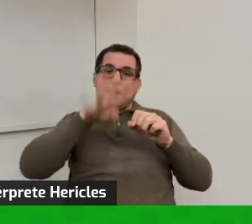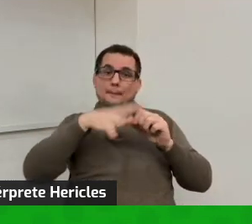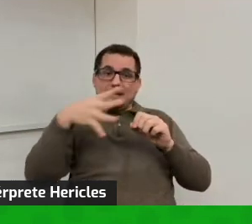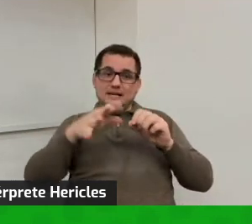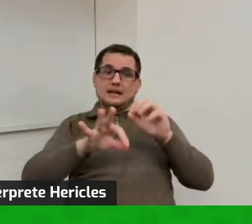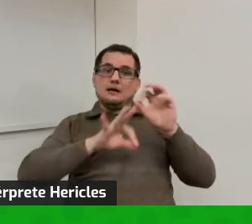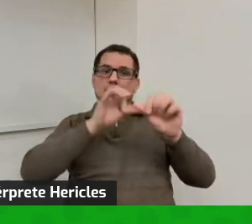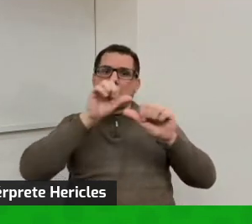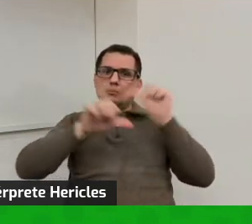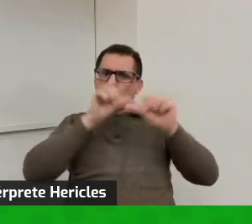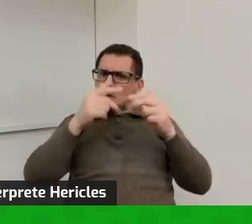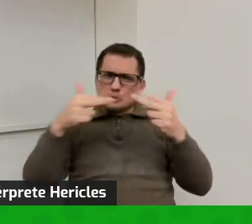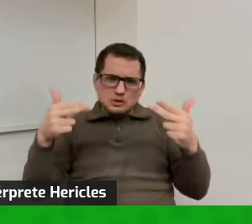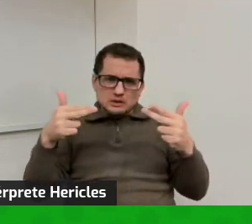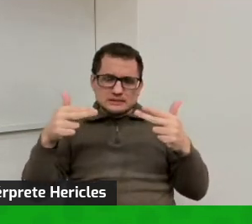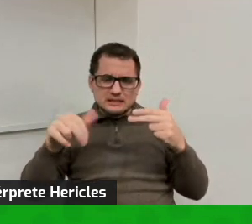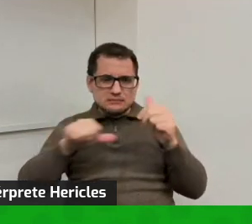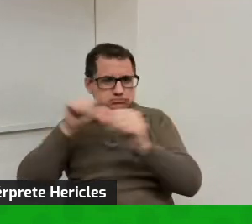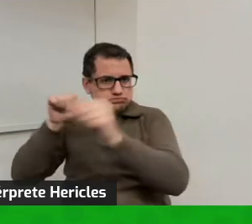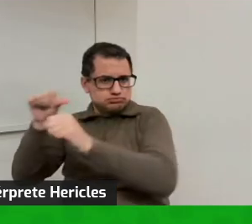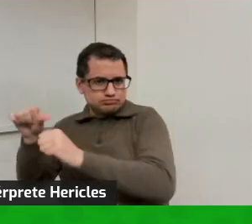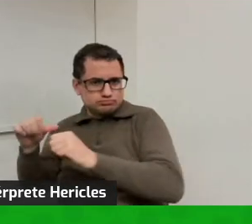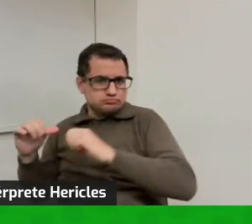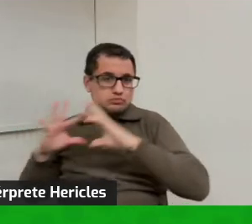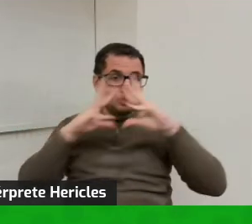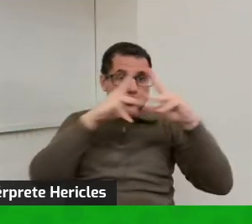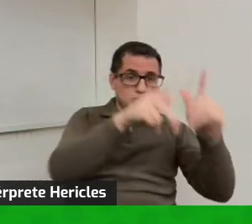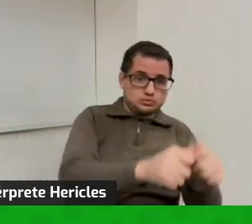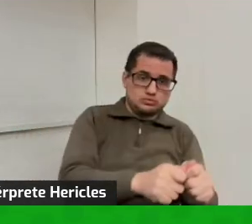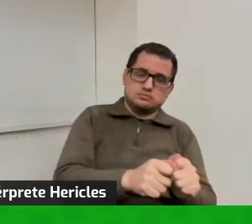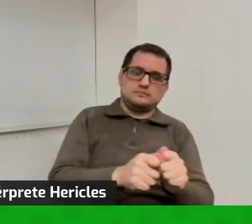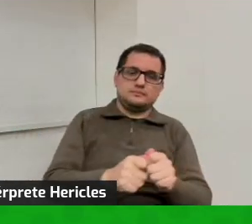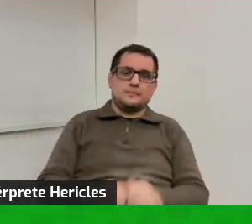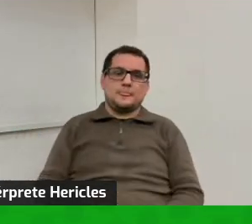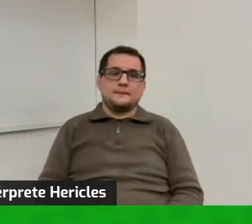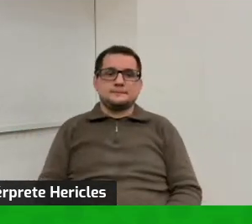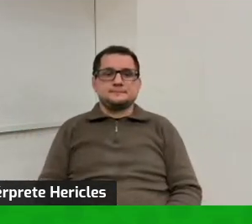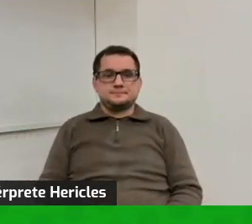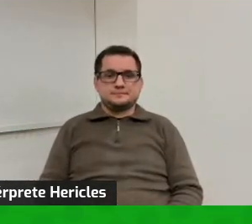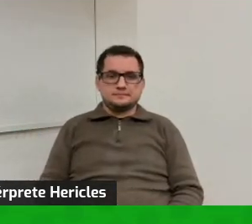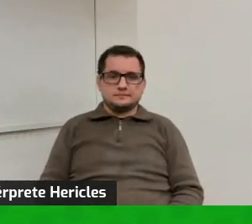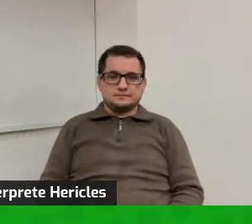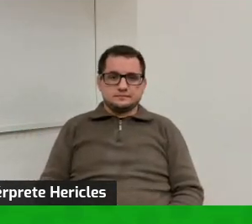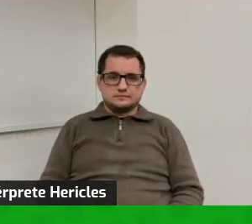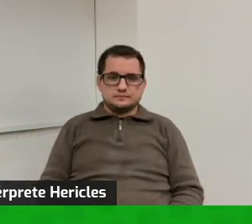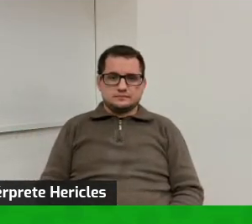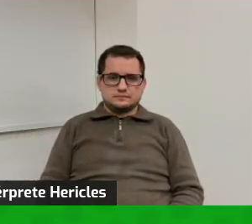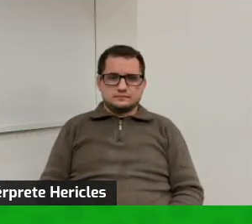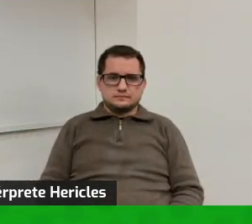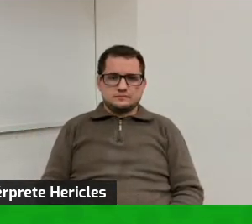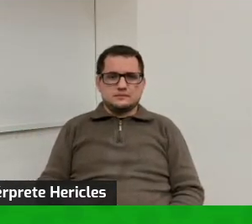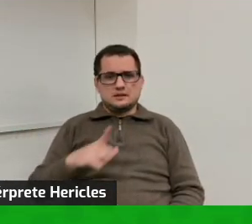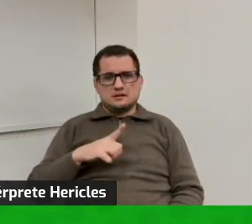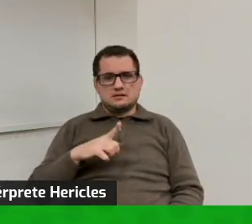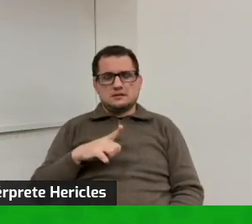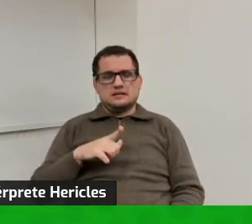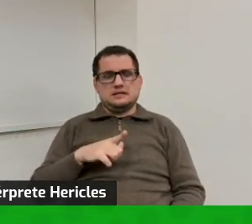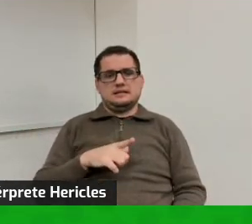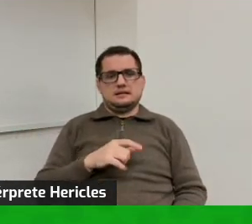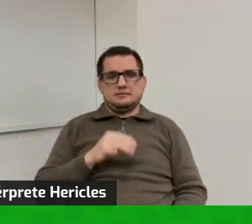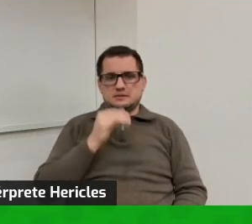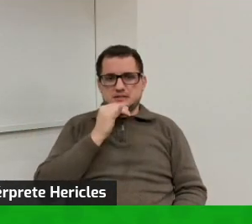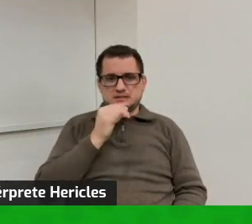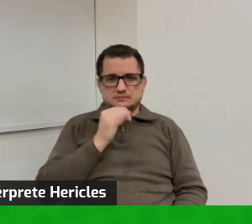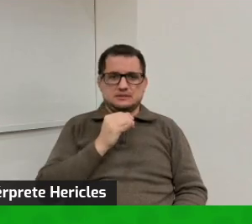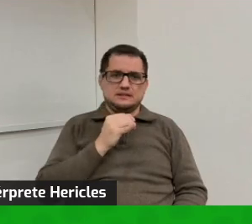esses valores direto lá para o meu dashboard. Então aqui eu já tenho aqui receitas, posso colocar na cor de receita,